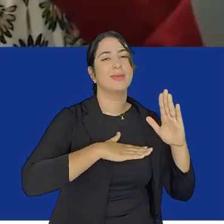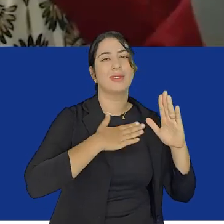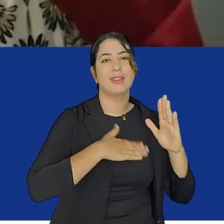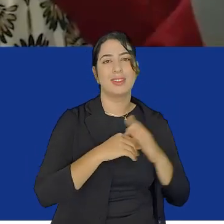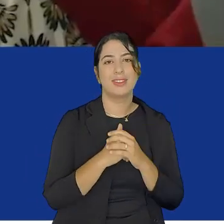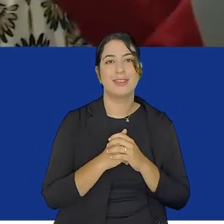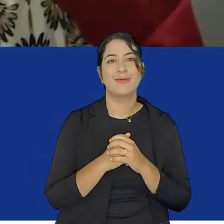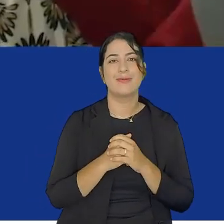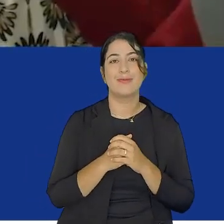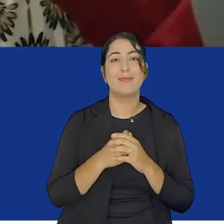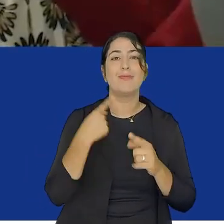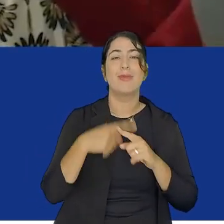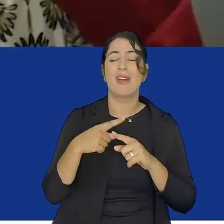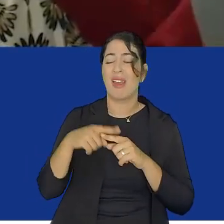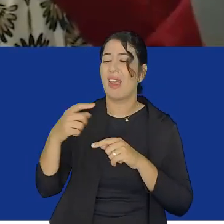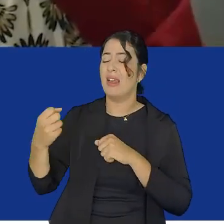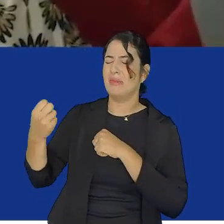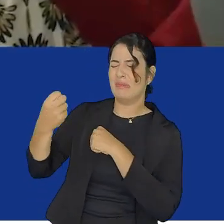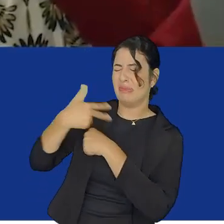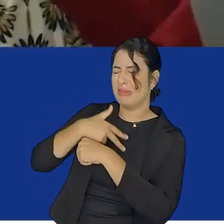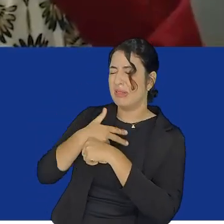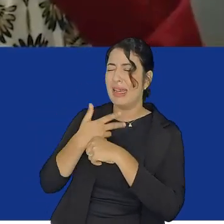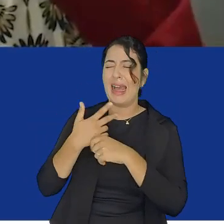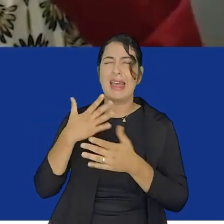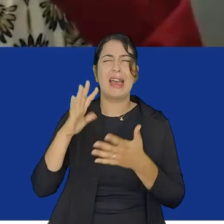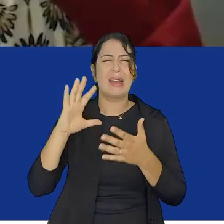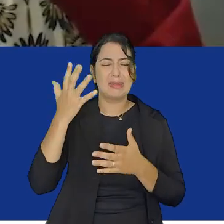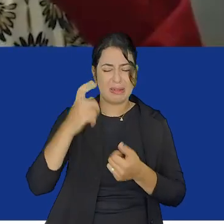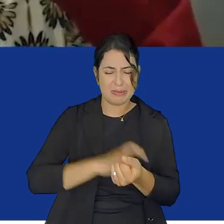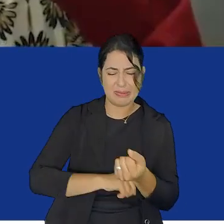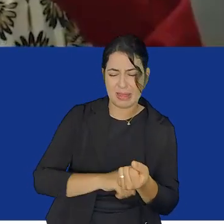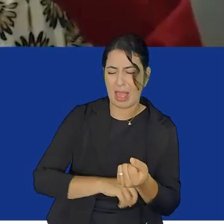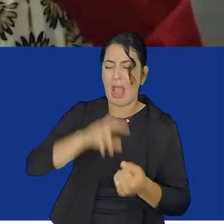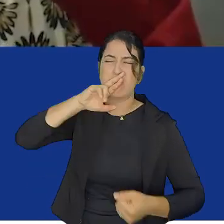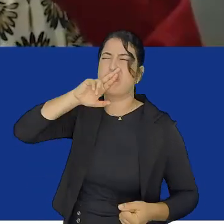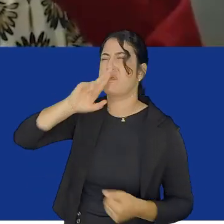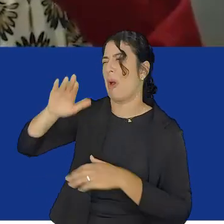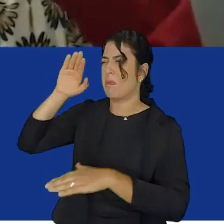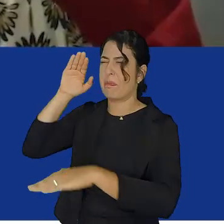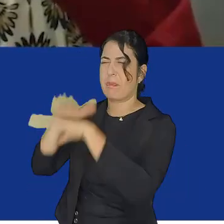incomoda, invade, aí as pessoas ficam irritadas, começam a dar respostas